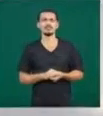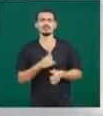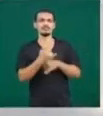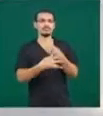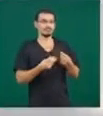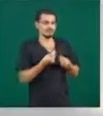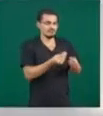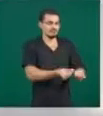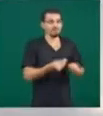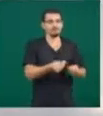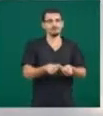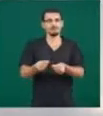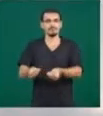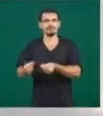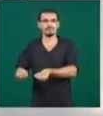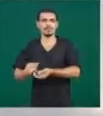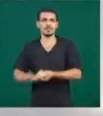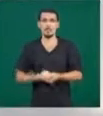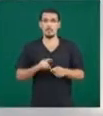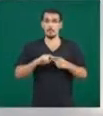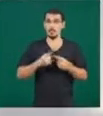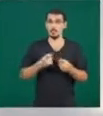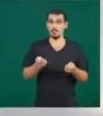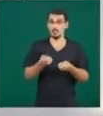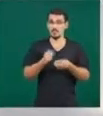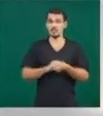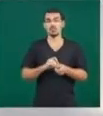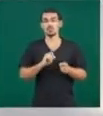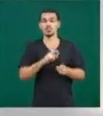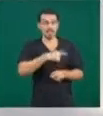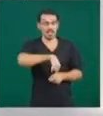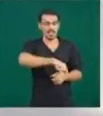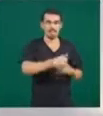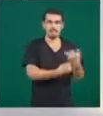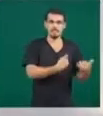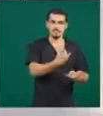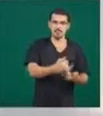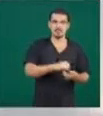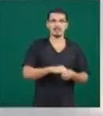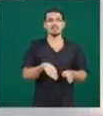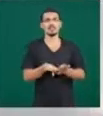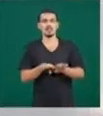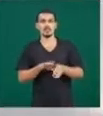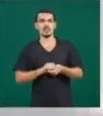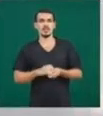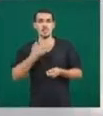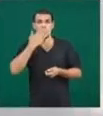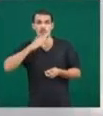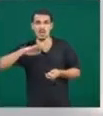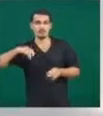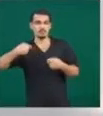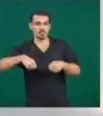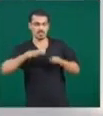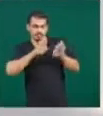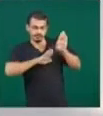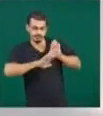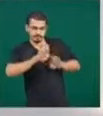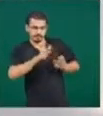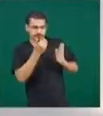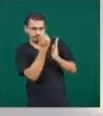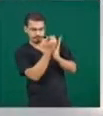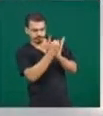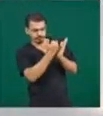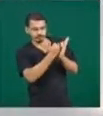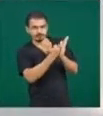pela maioria. E para garantir apenas a diversão e nenhum risco à própria saúde dos pequenos, os adultos devem prestar atenção às etiquetas